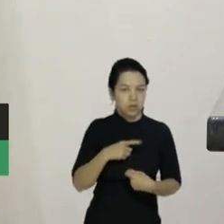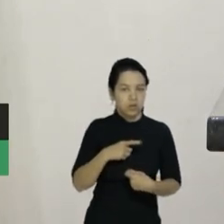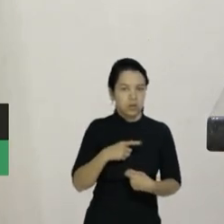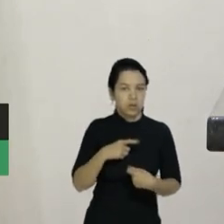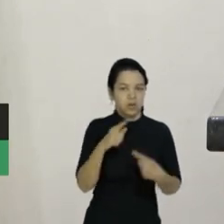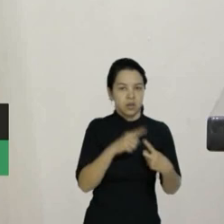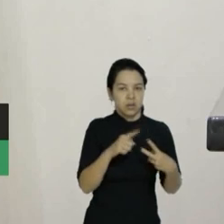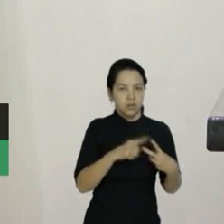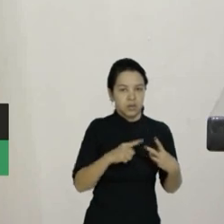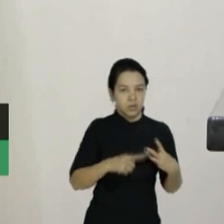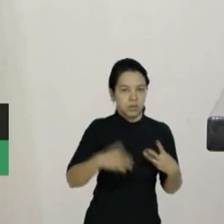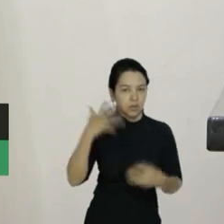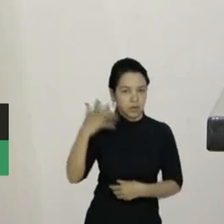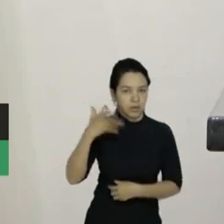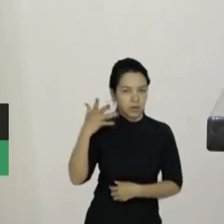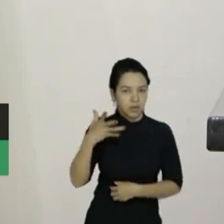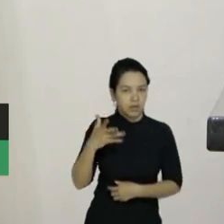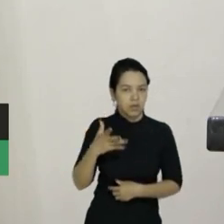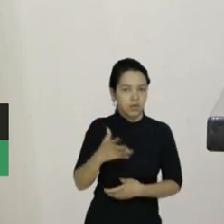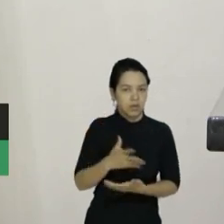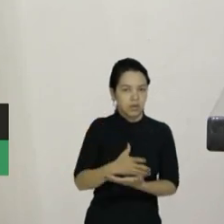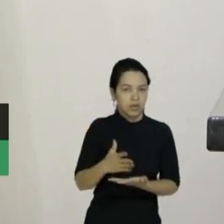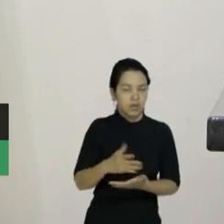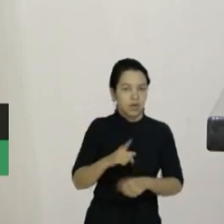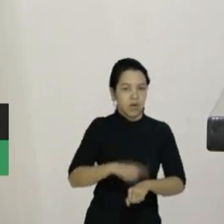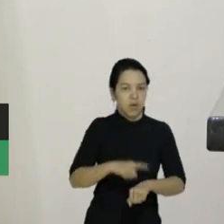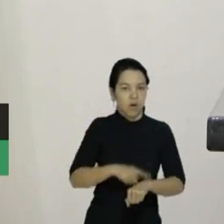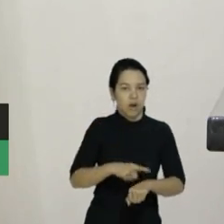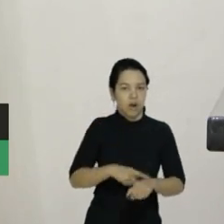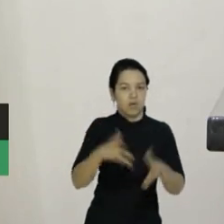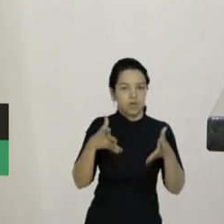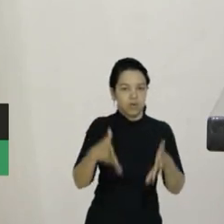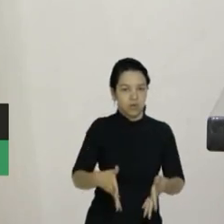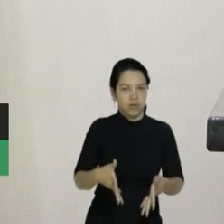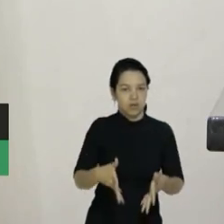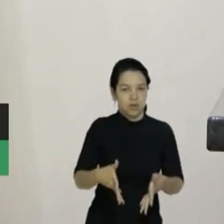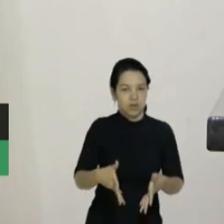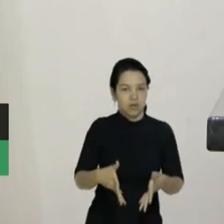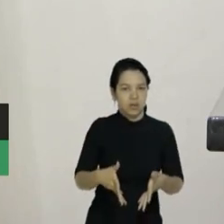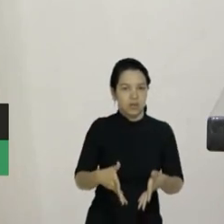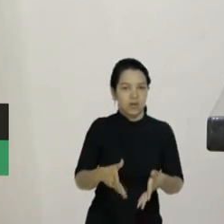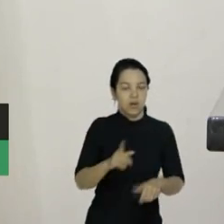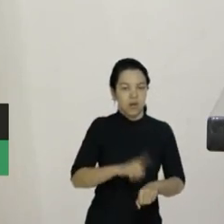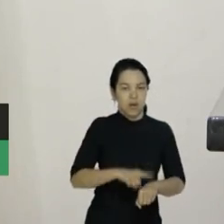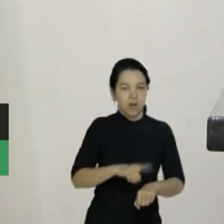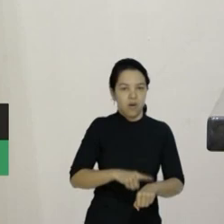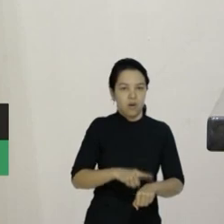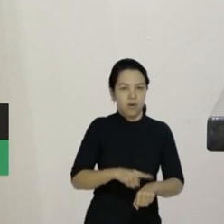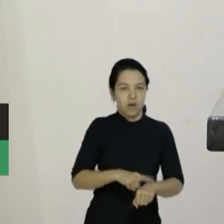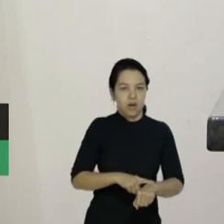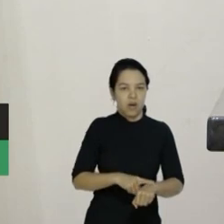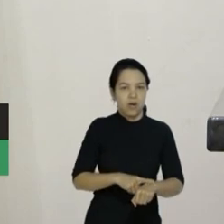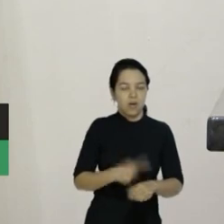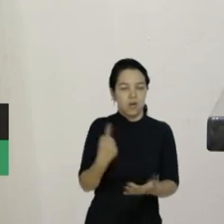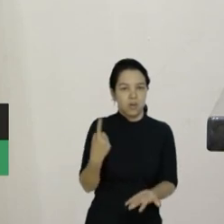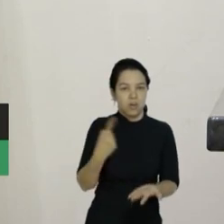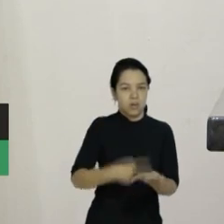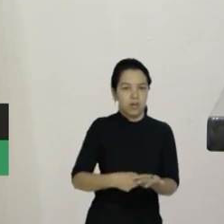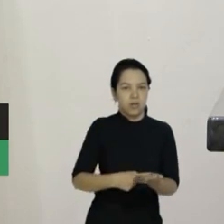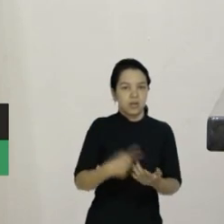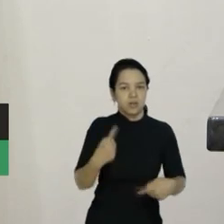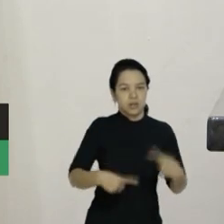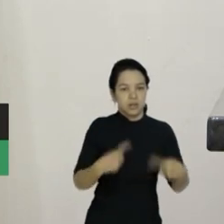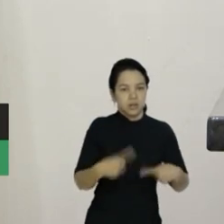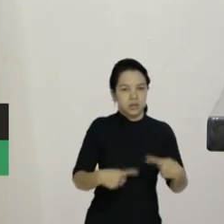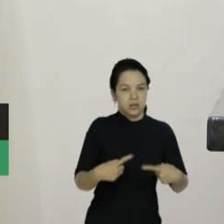uma delas é cumprir o horário de chegada, o horário que lhe é outorgado, e discutir e